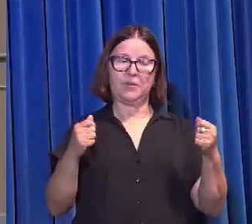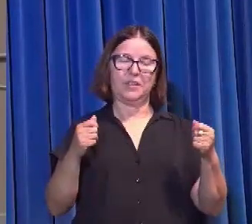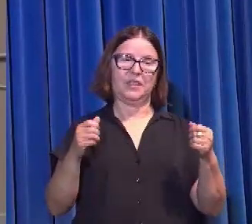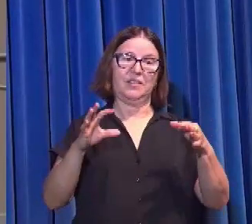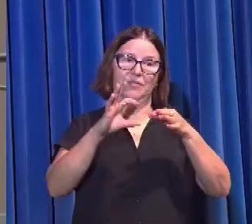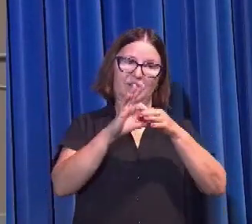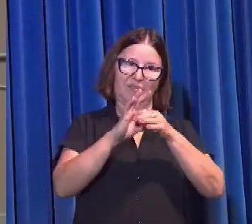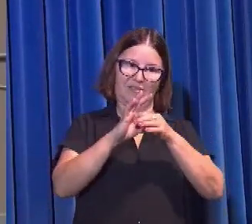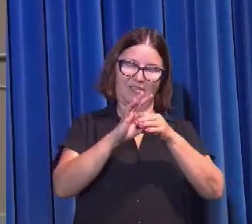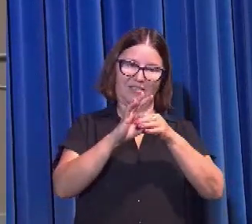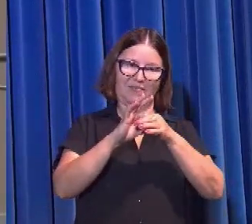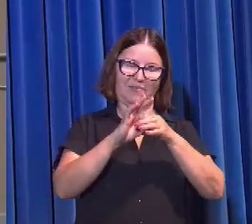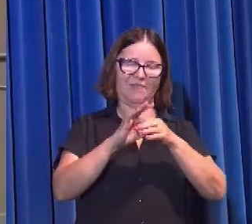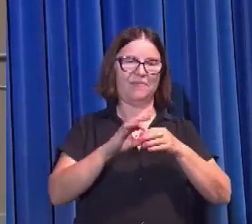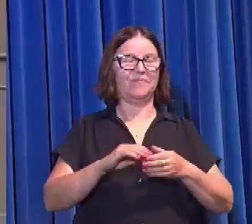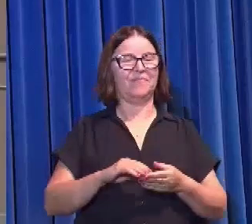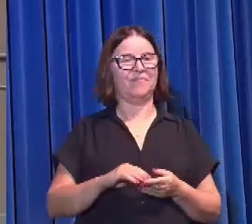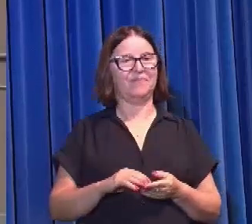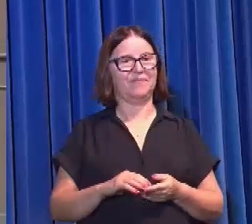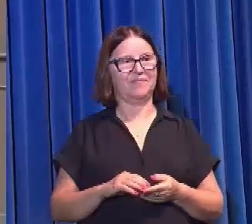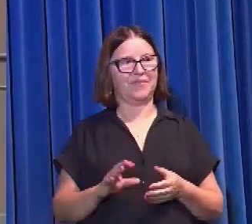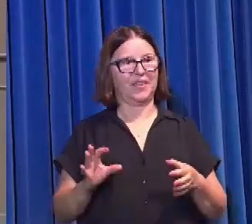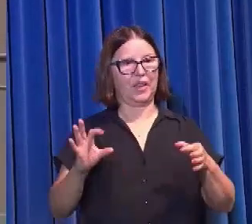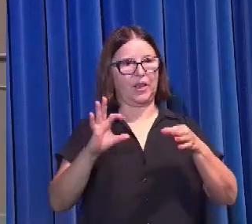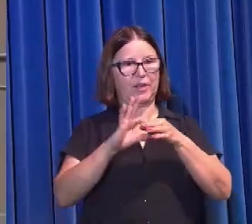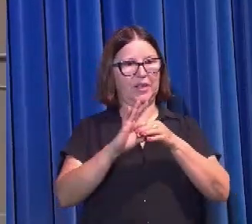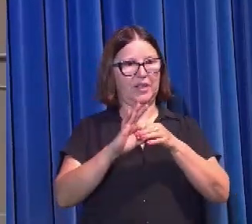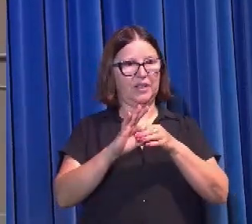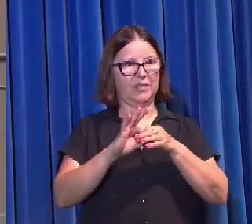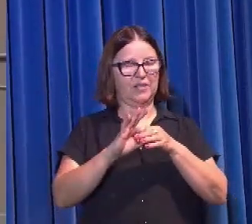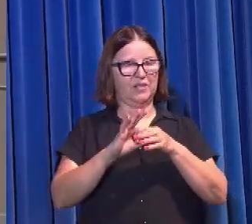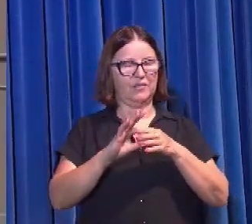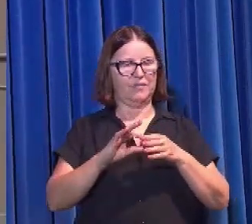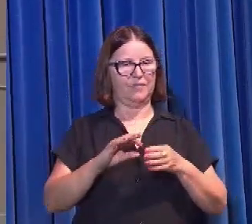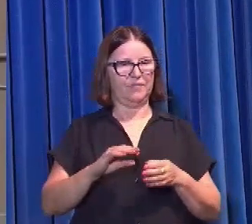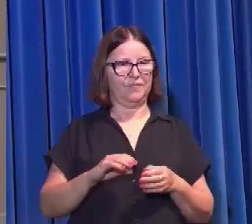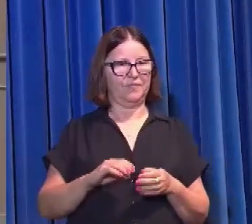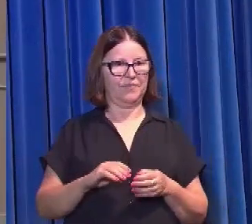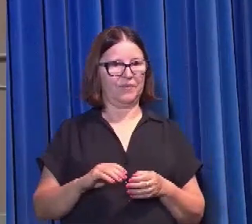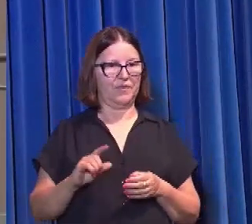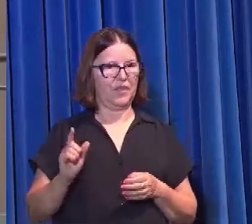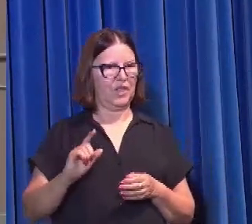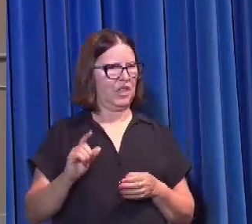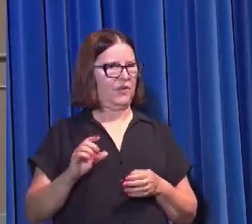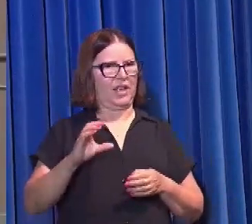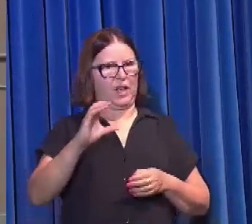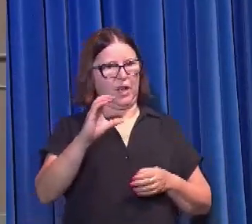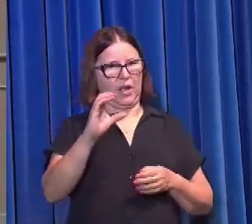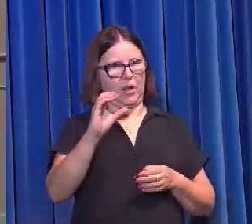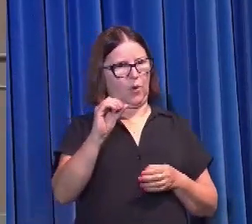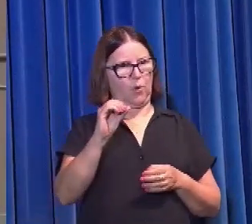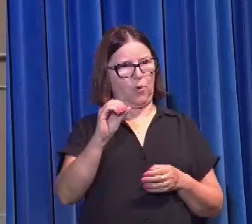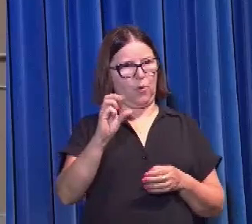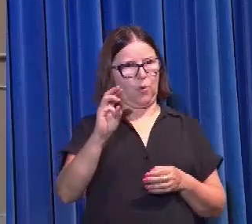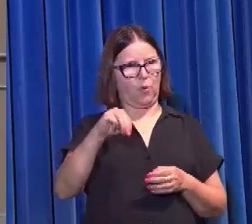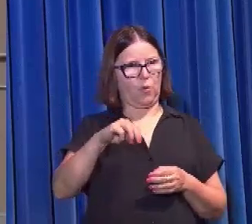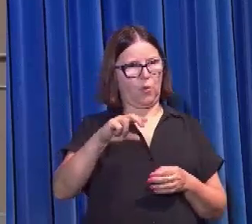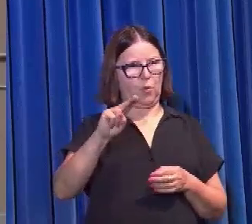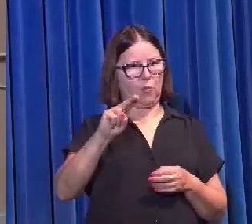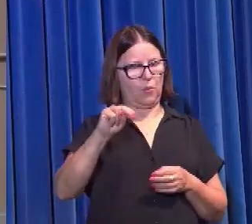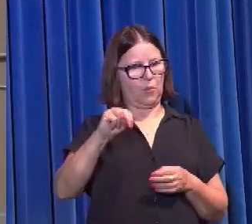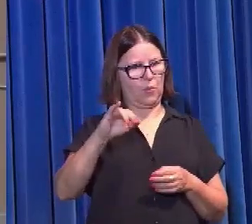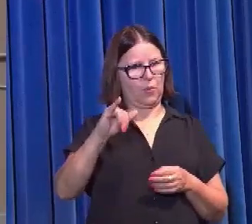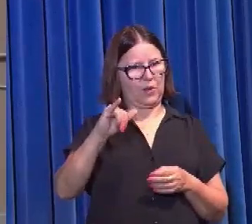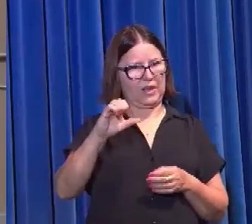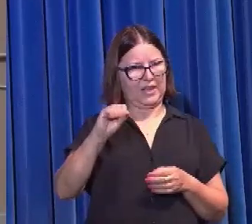corpo. A unidade não é o mesmo que uniformidade, não é comunismo. Cada um é de um jeito, mas cada um tem o